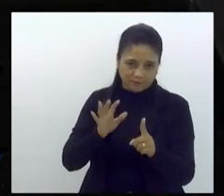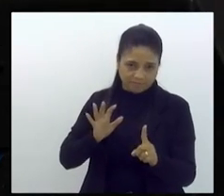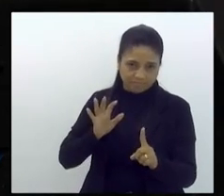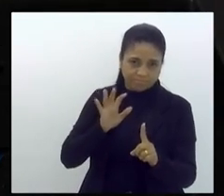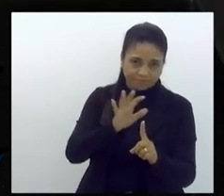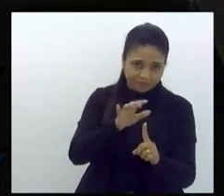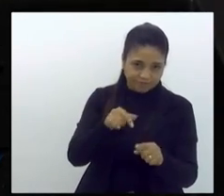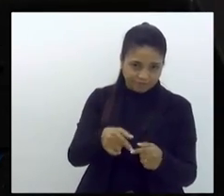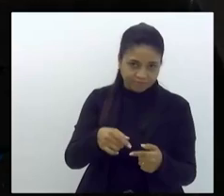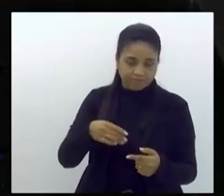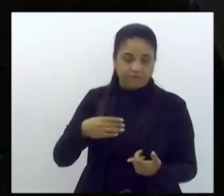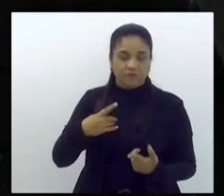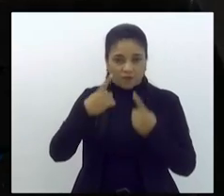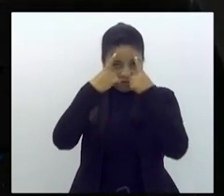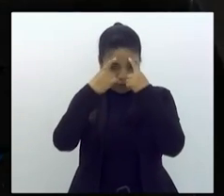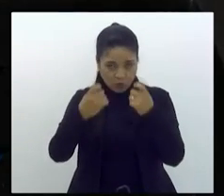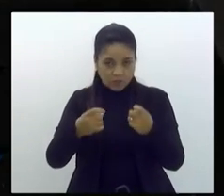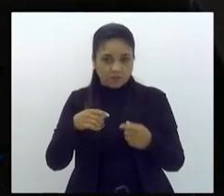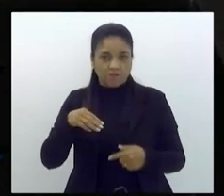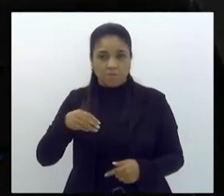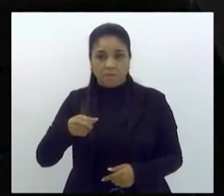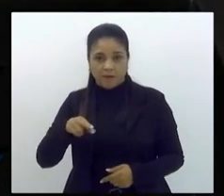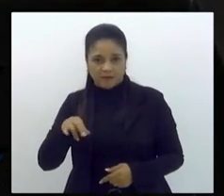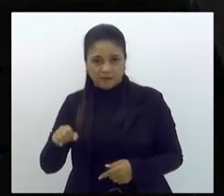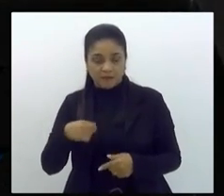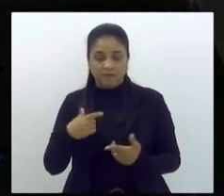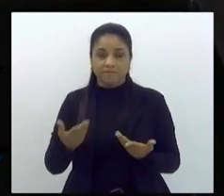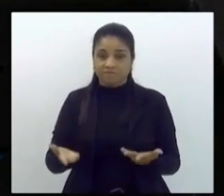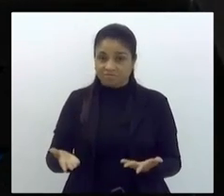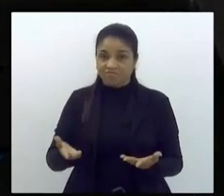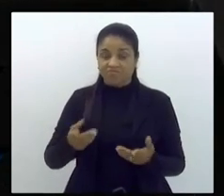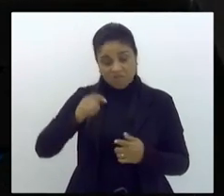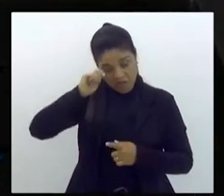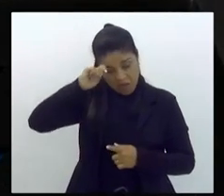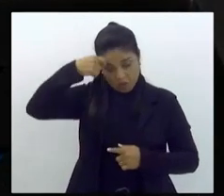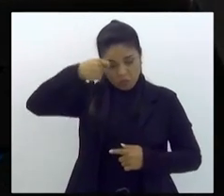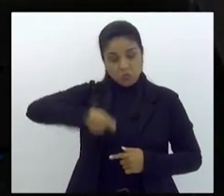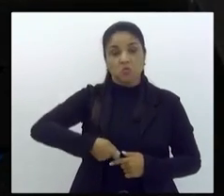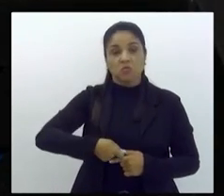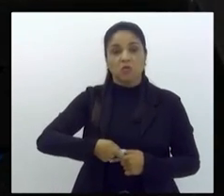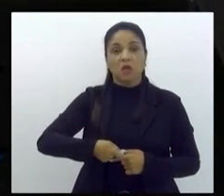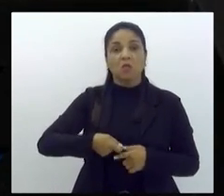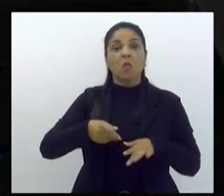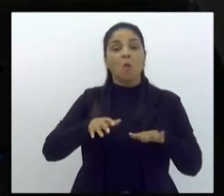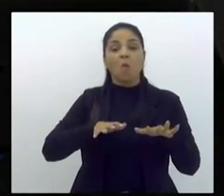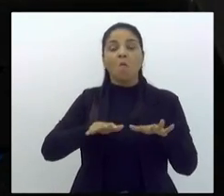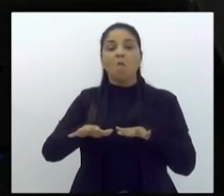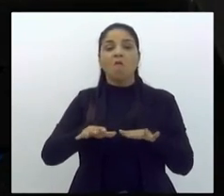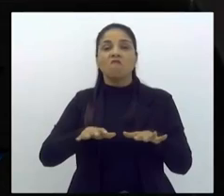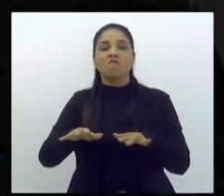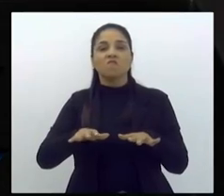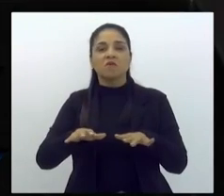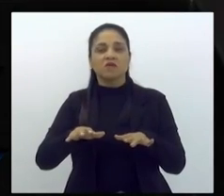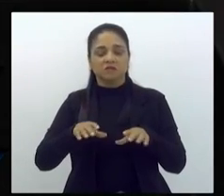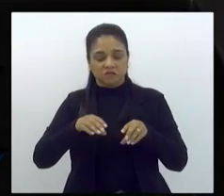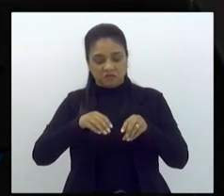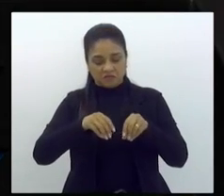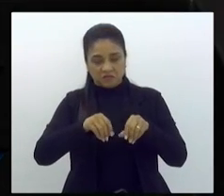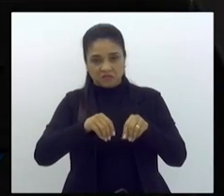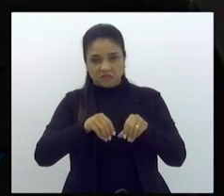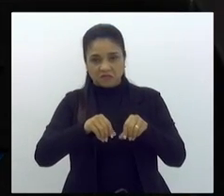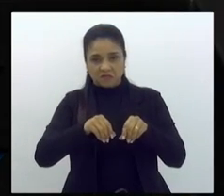flerta com autoritarismo em si e utilizou do argumento de que o Movimento dos Sem Terra